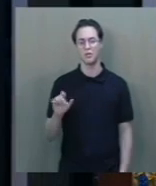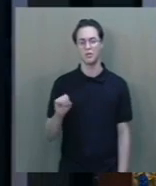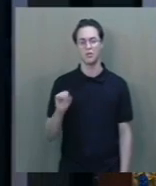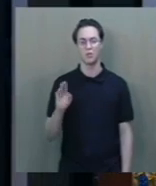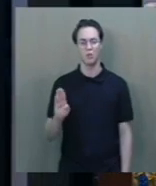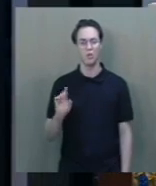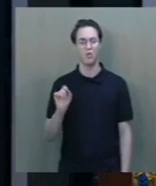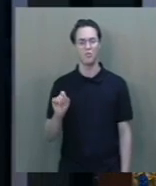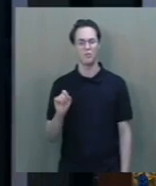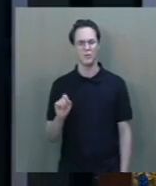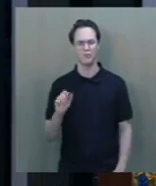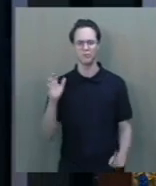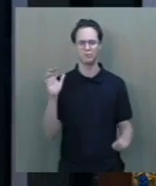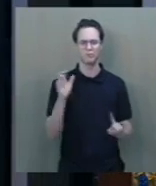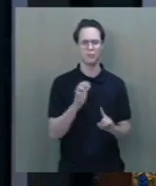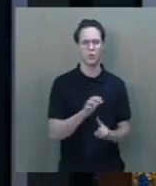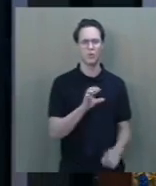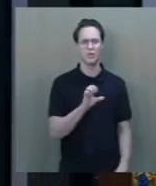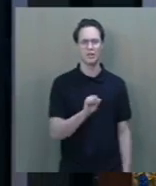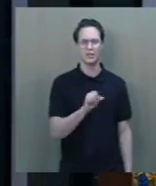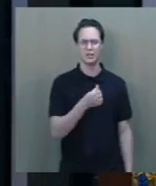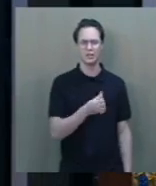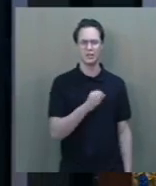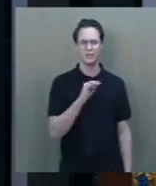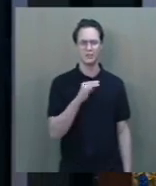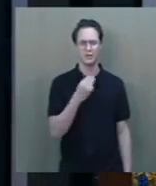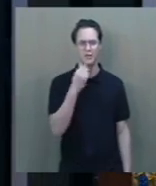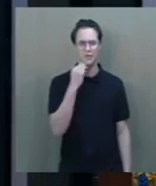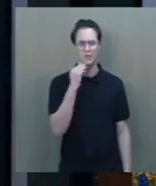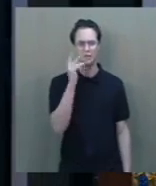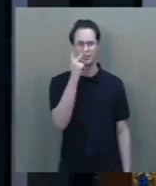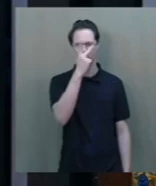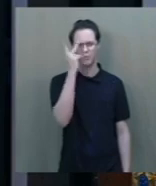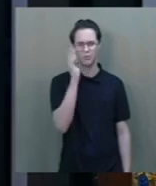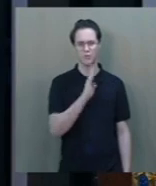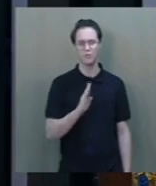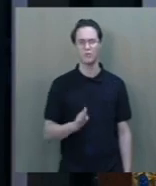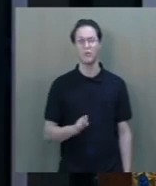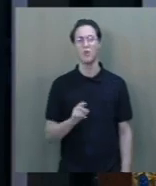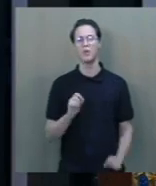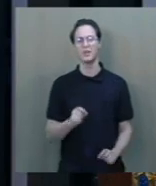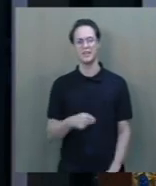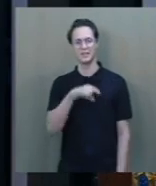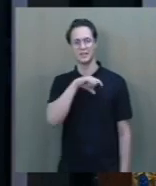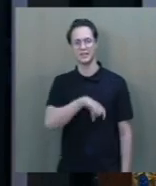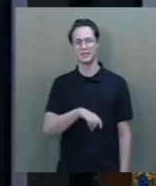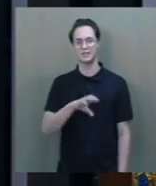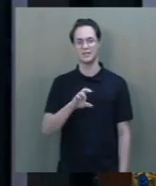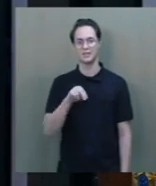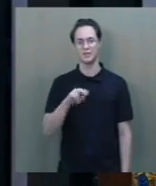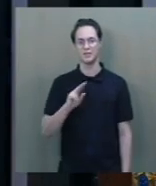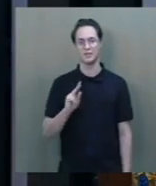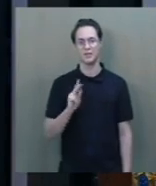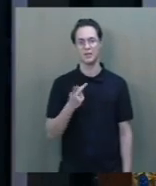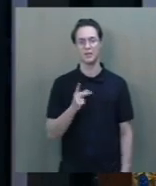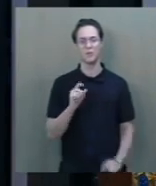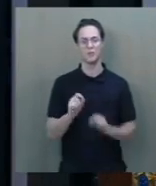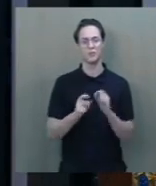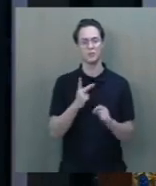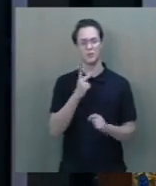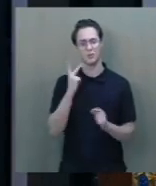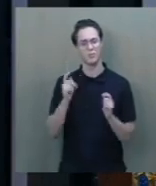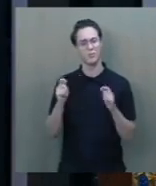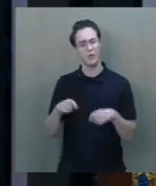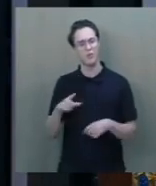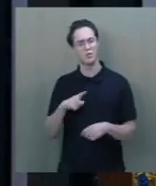nocivo que deixa 86 milhões de brasileiros sem carteira de motorista. Daqueles que podem ter a carteira